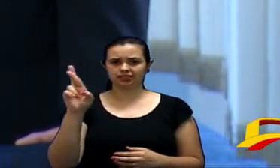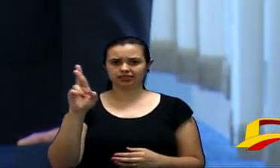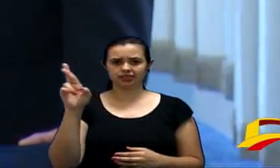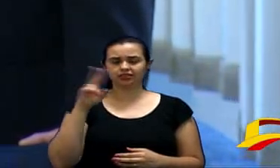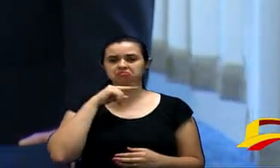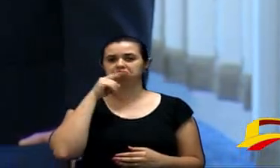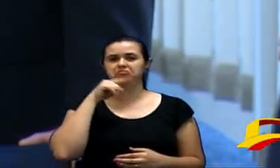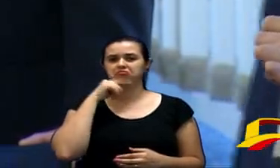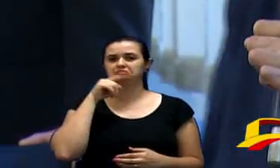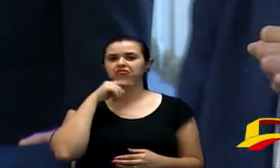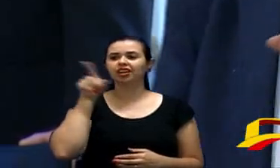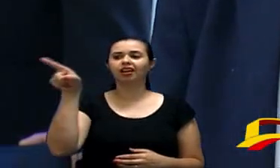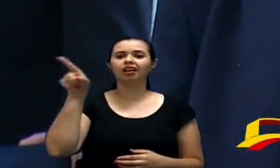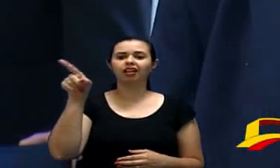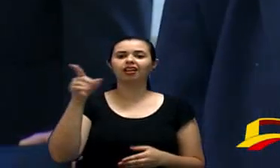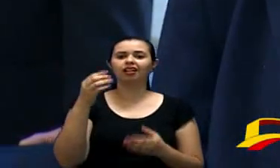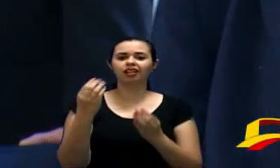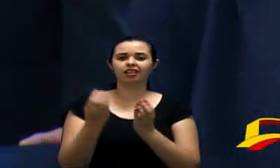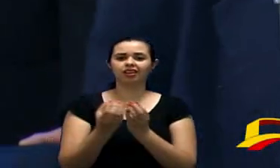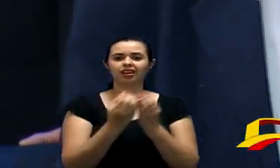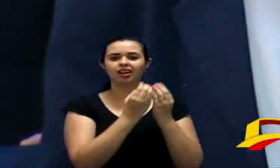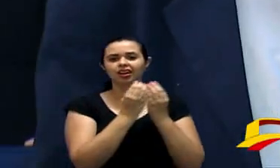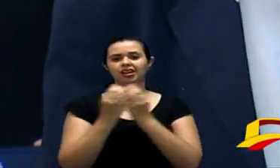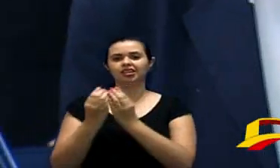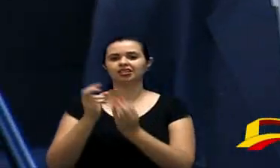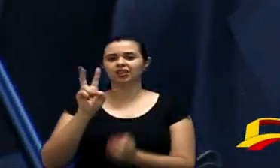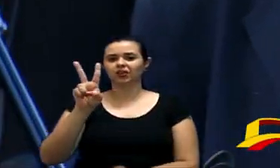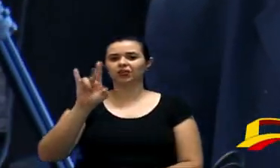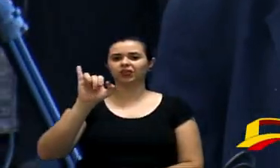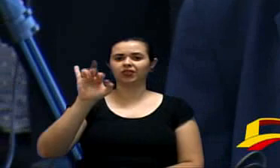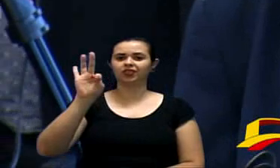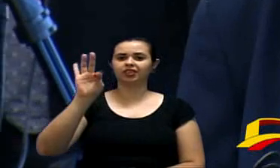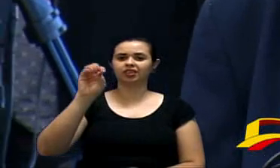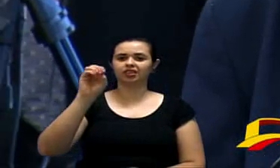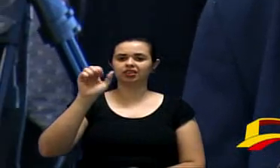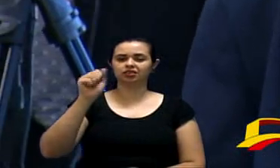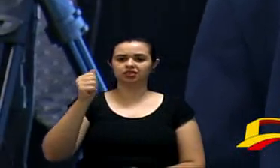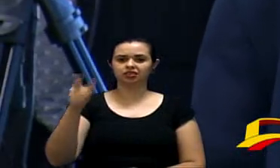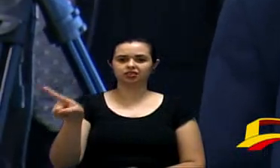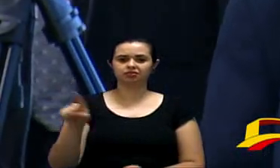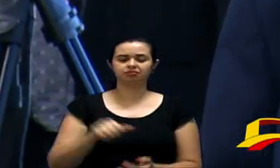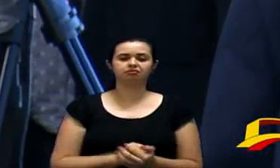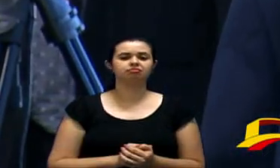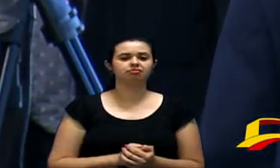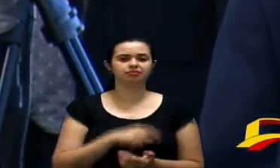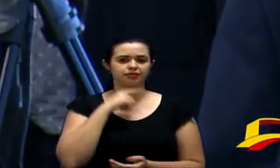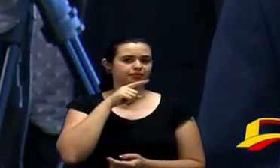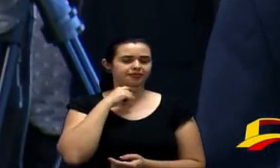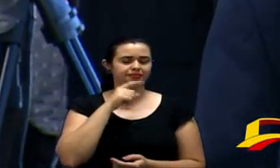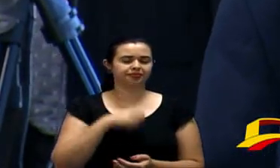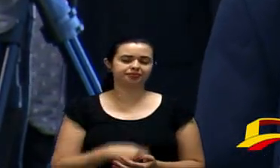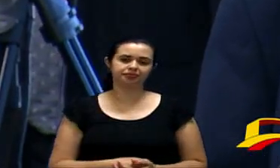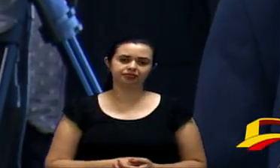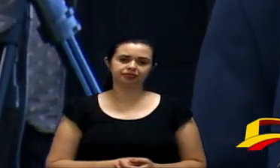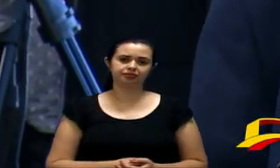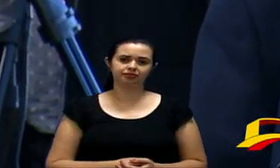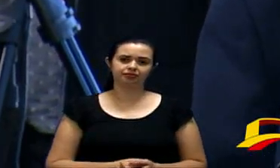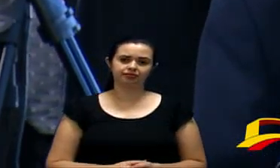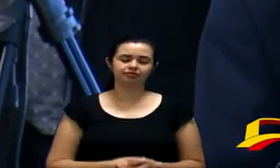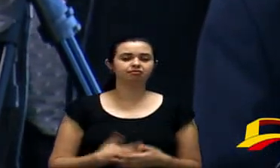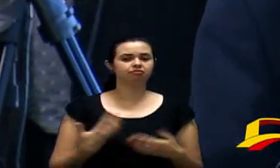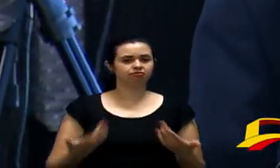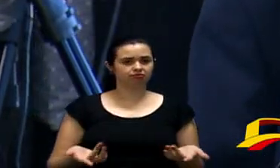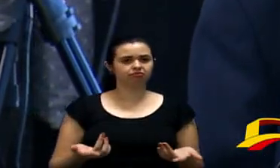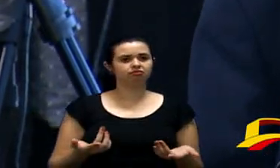no Vitão, não é? A gente tem que tomar cuidado com esse particular. Então, gente, eu